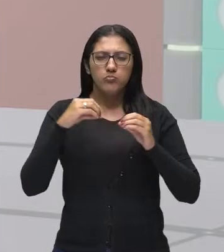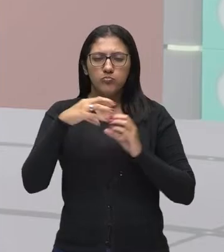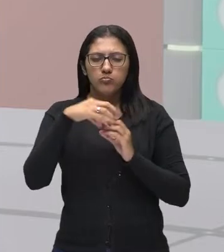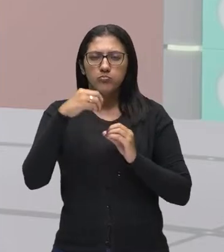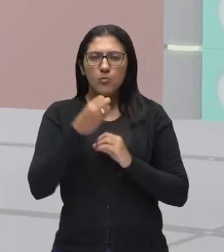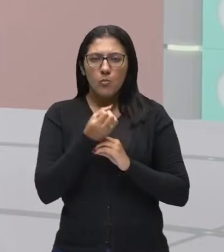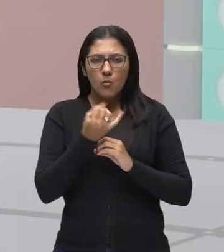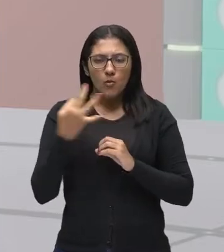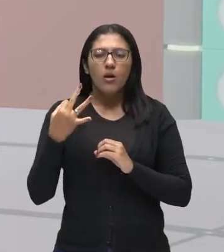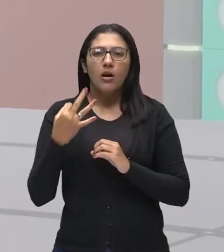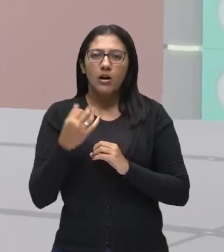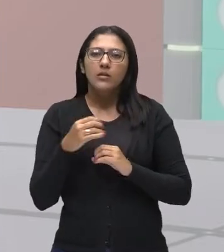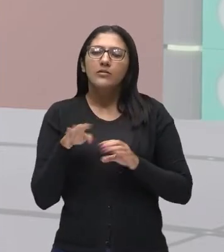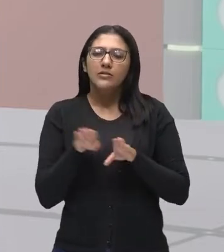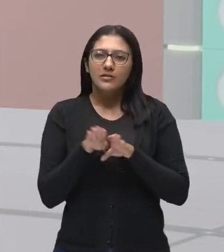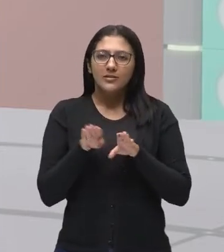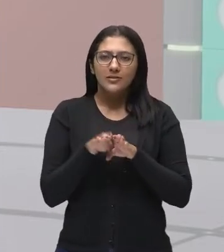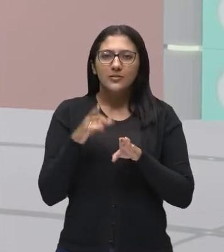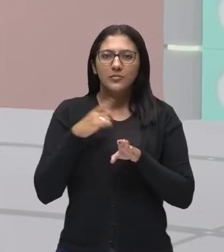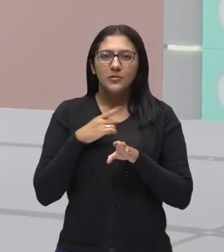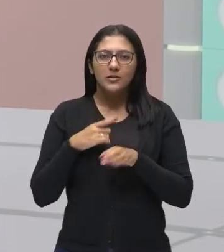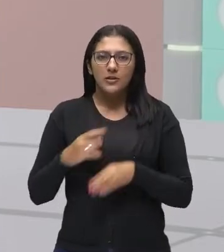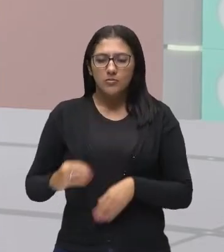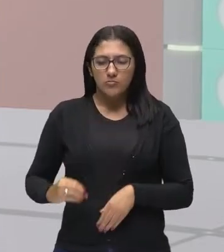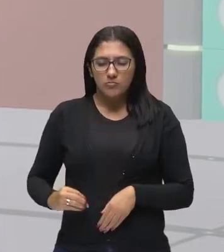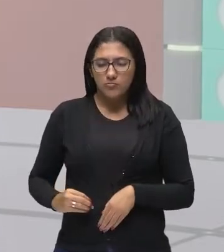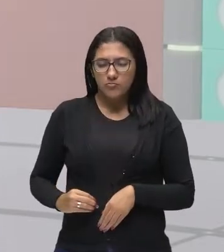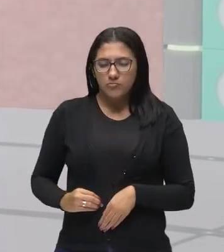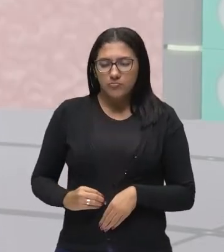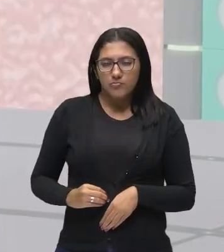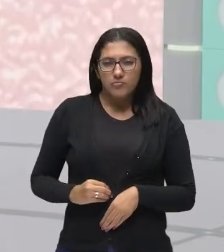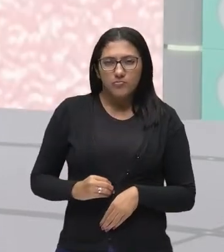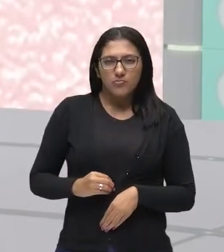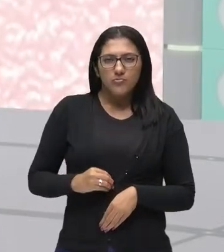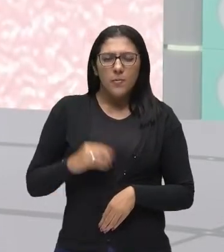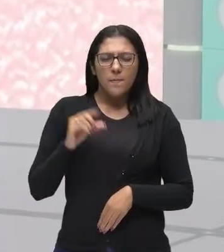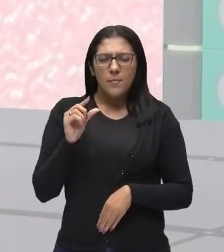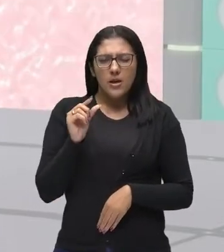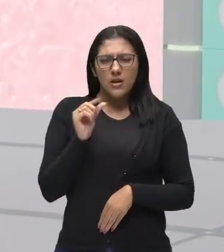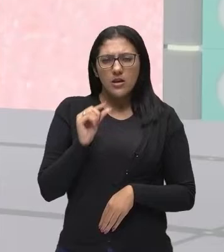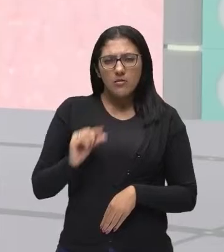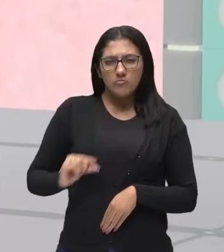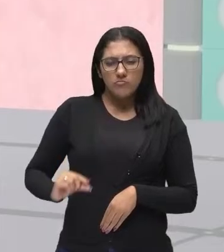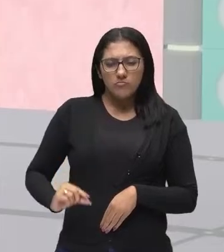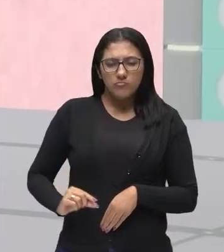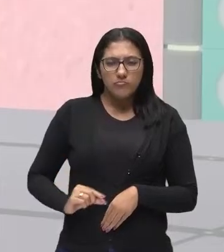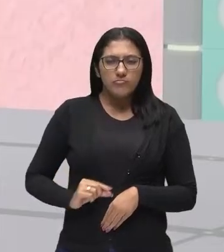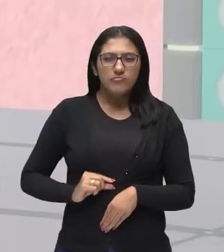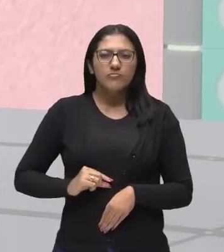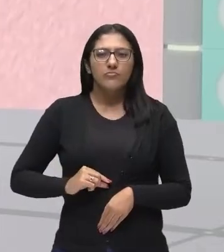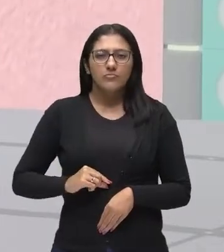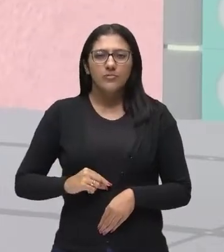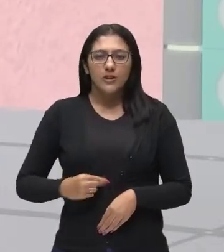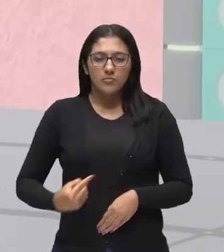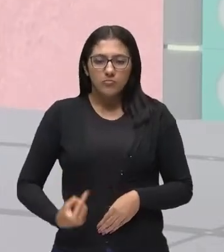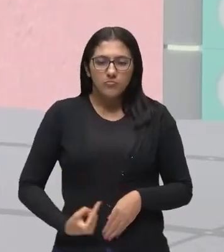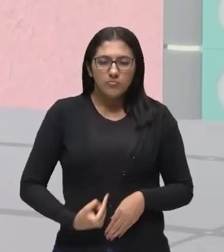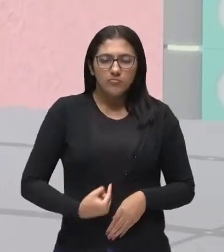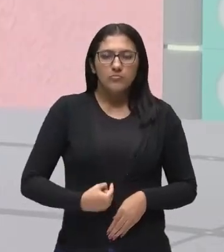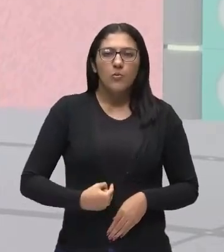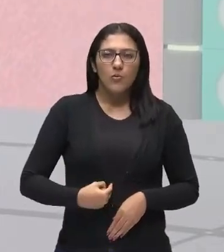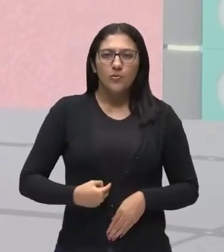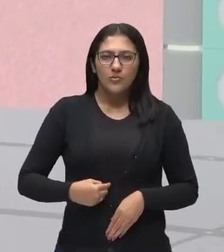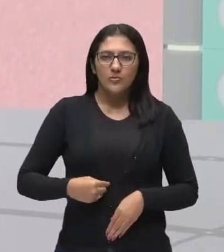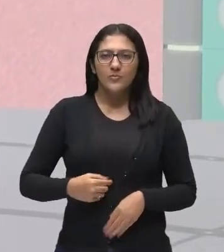também então vai sendo conduzido lá pela tuba uterina, olha aí, e ele vai até o útero. Por quê? Porque vai acontecer